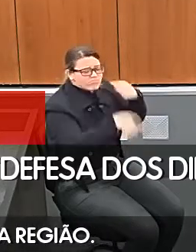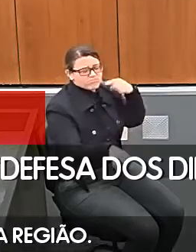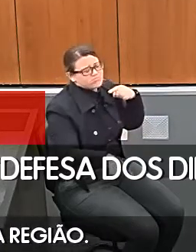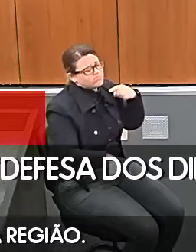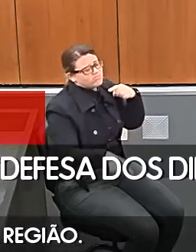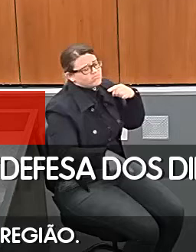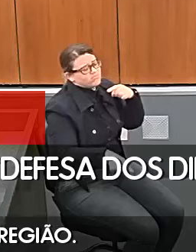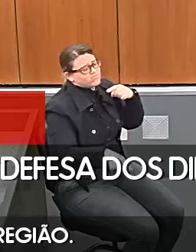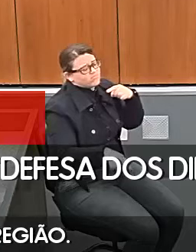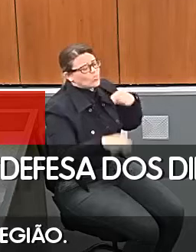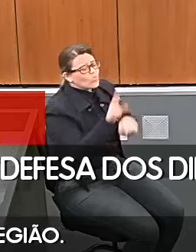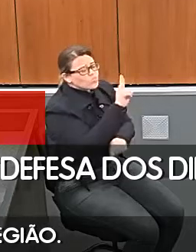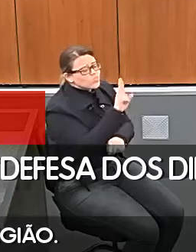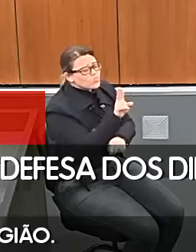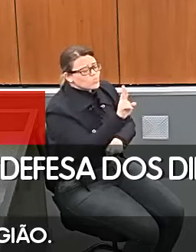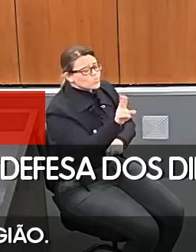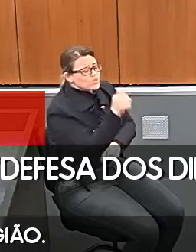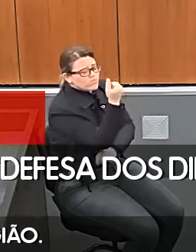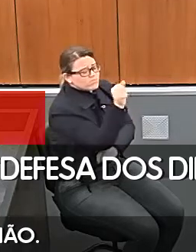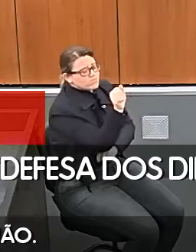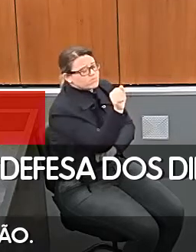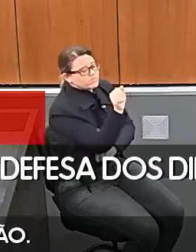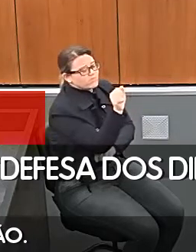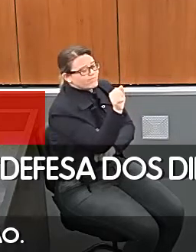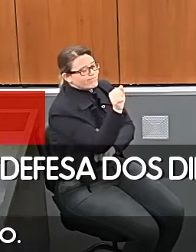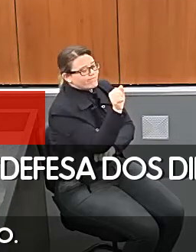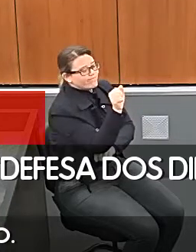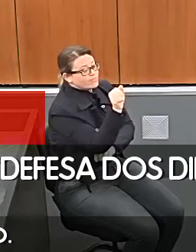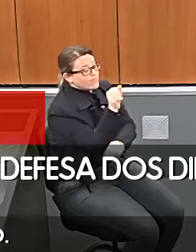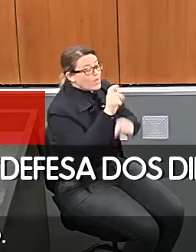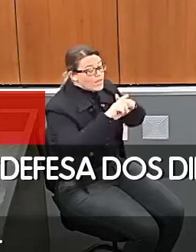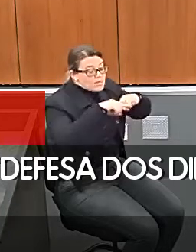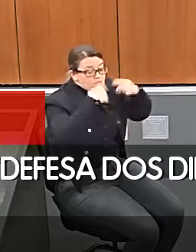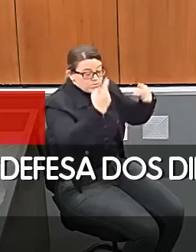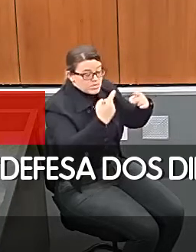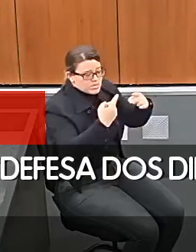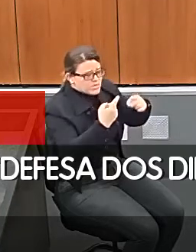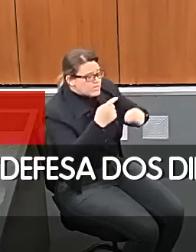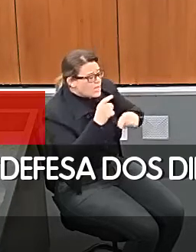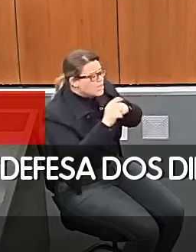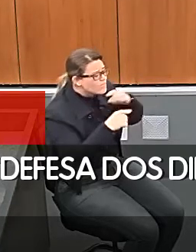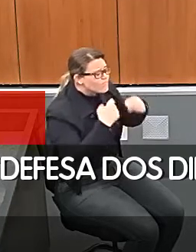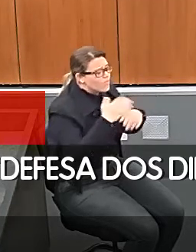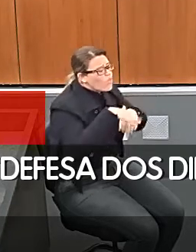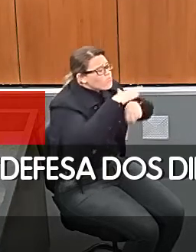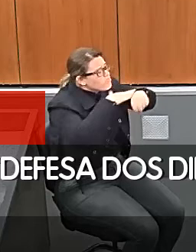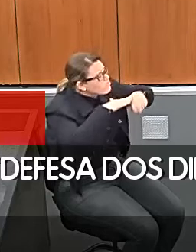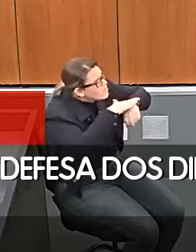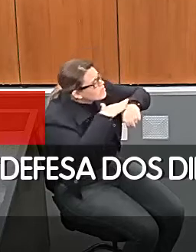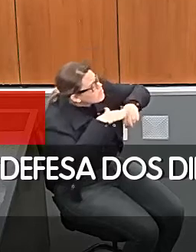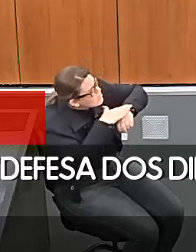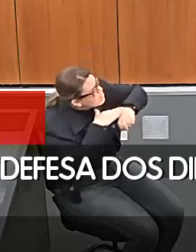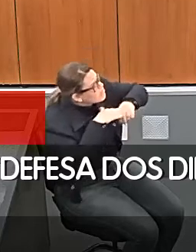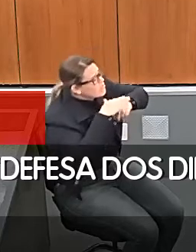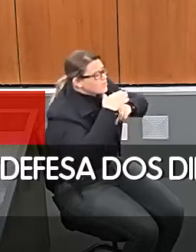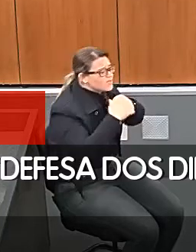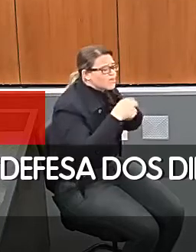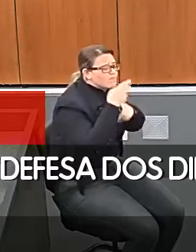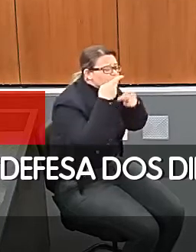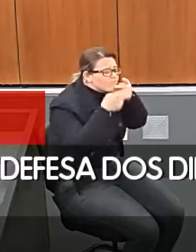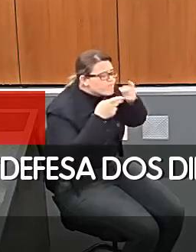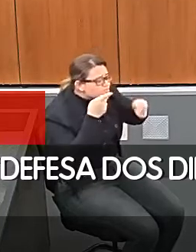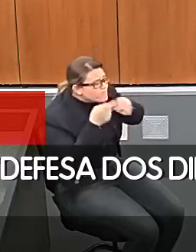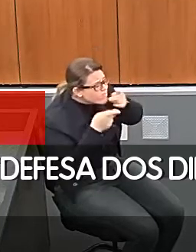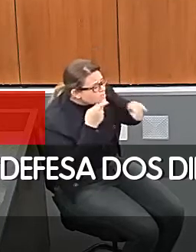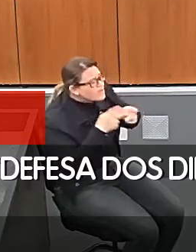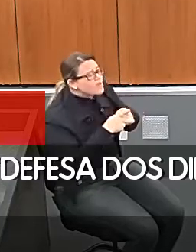sozinho. A família é de fundamental importância. A associação é deles, é claro, e se nós estamos aqui